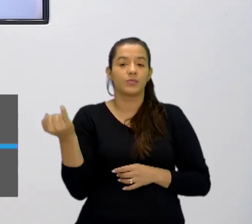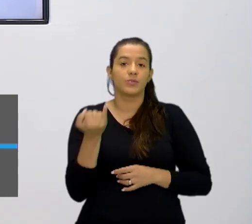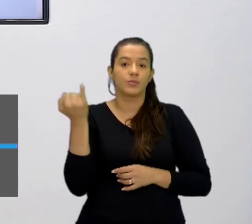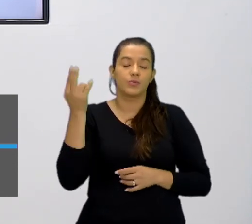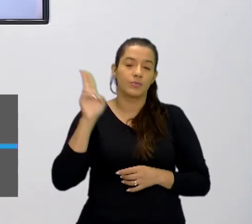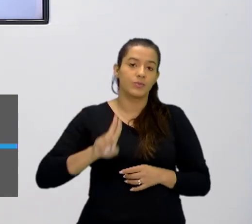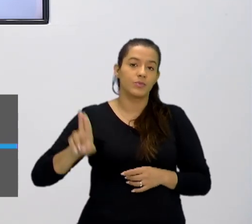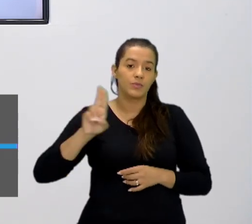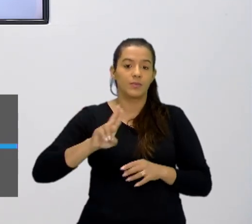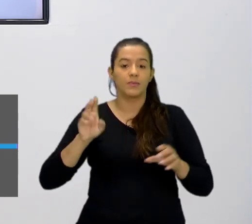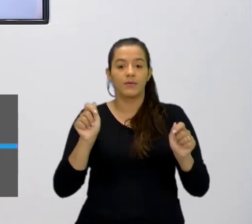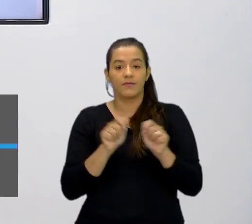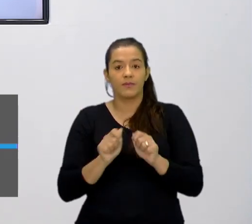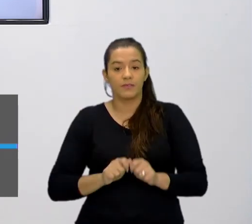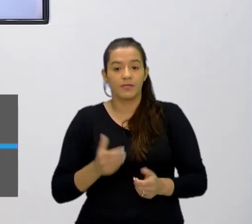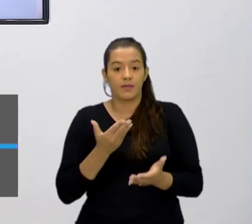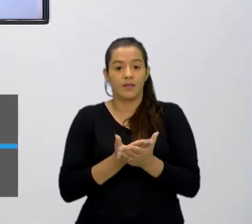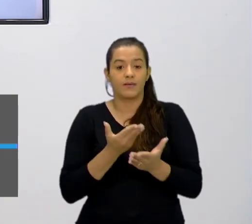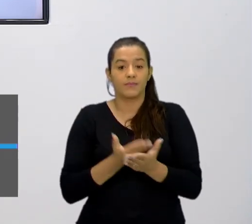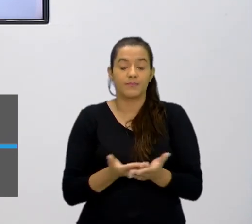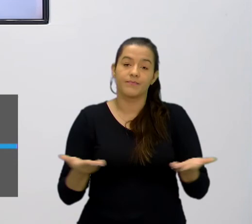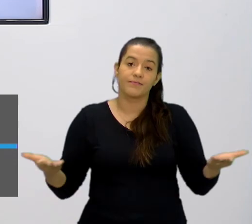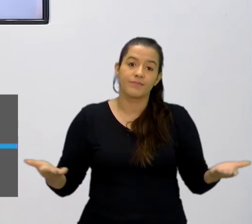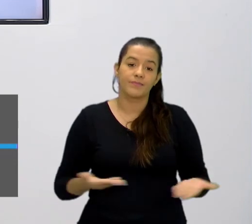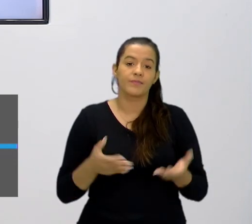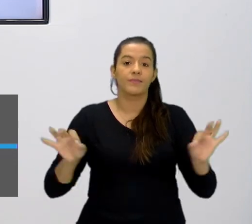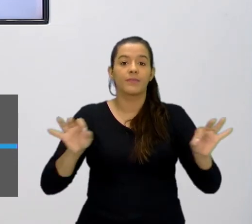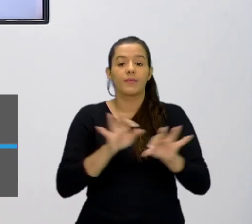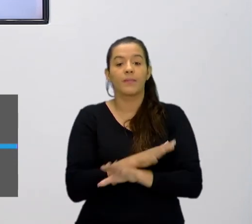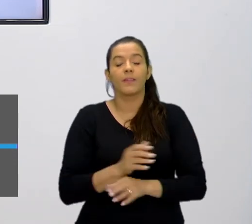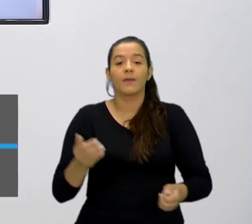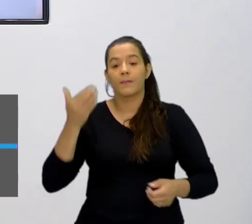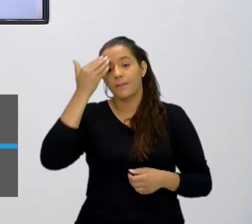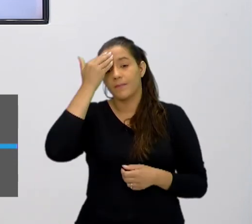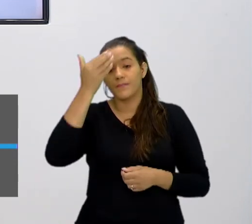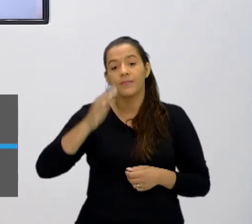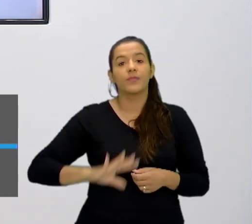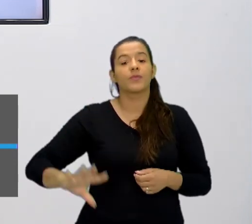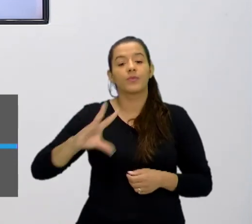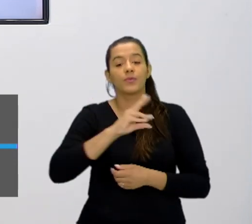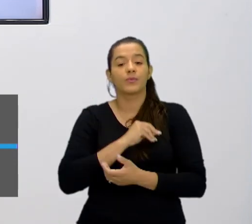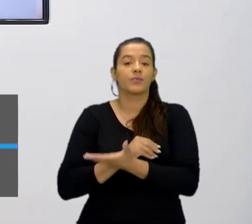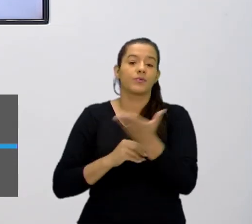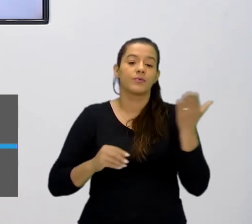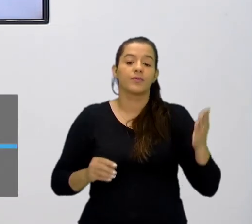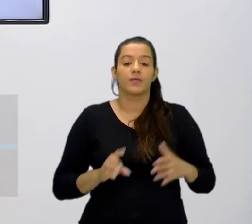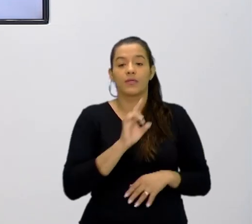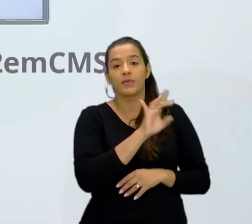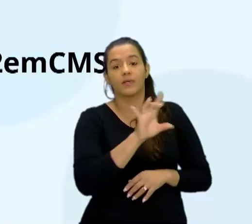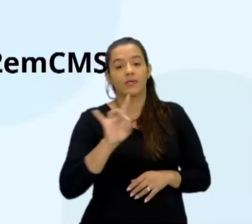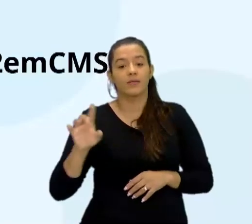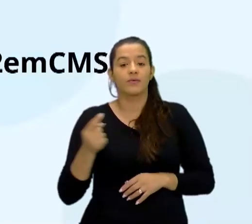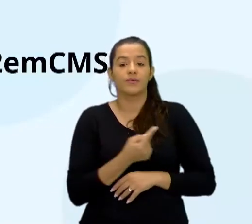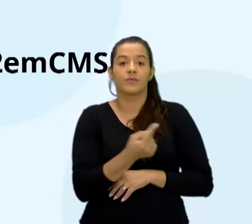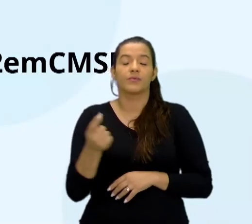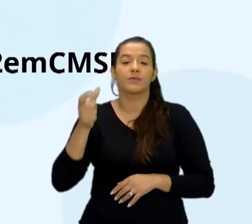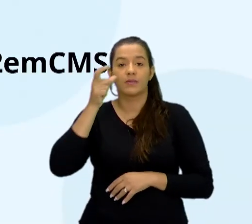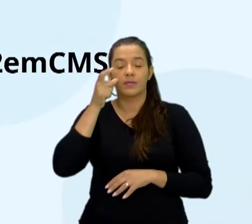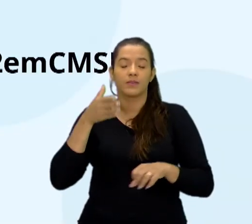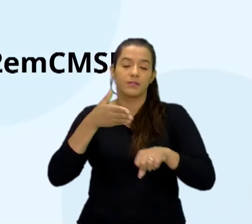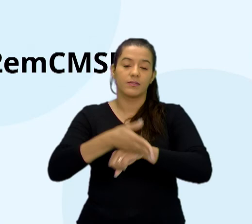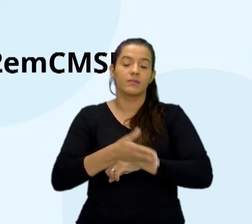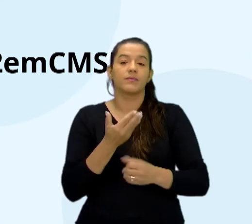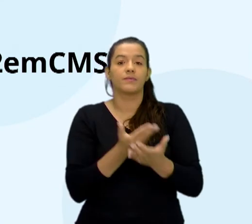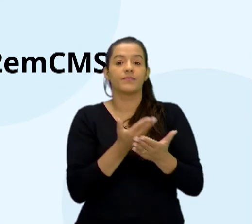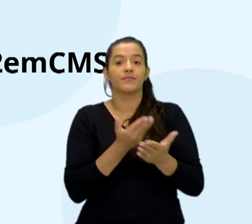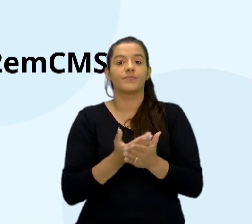produzir a aula, tá ok? Da minha parte eu encerro minha aula, deixo meu agradecimento a todos e cada um de vocês que acessam essa aula.